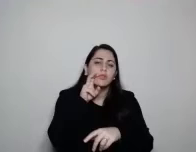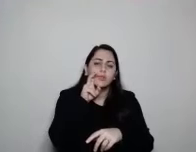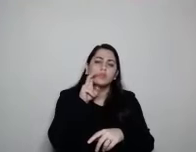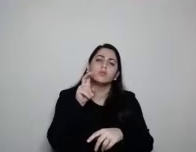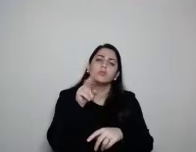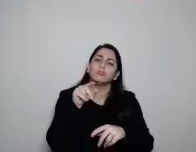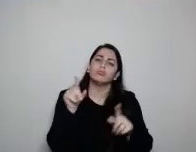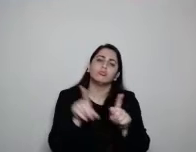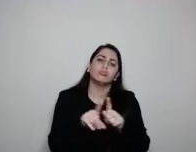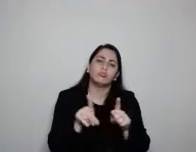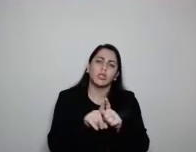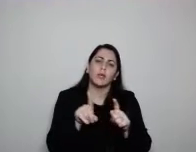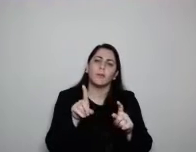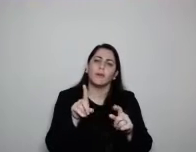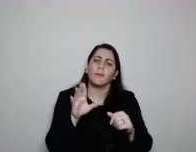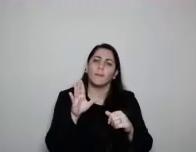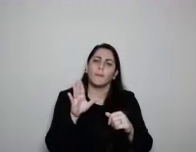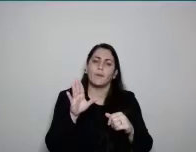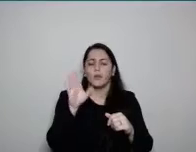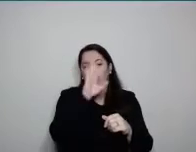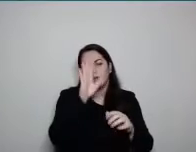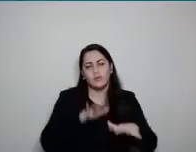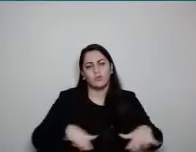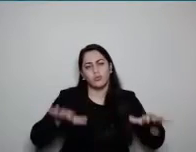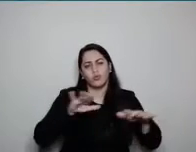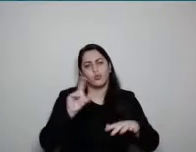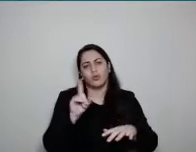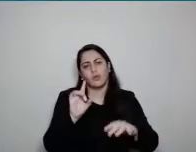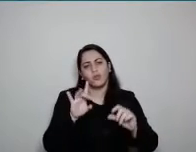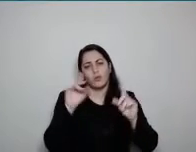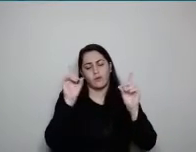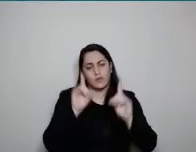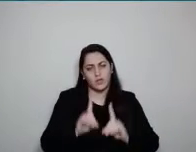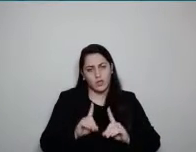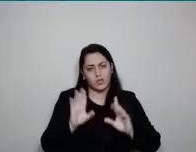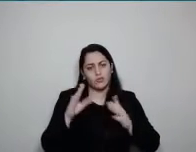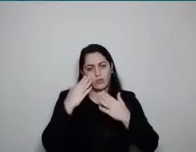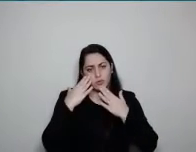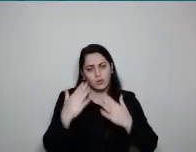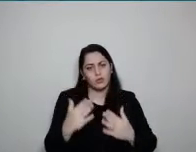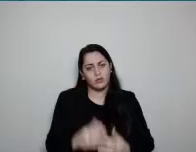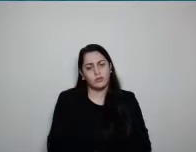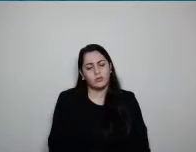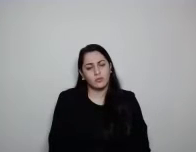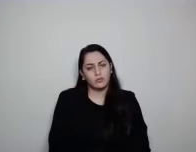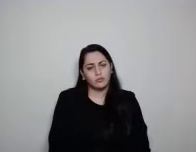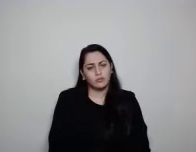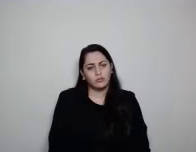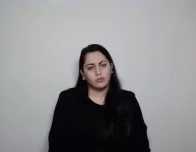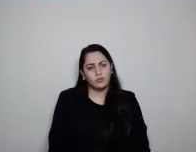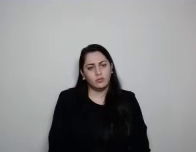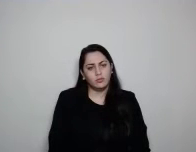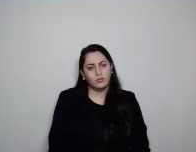dos deficientes. Era só, senhor presidente, pela atenção. Presidente, eu não vou tomar mais do que 30